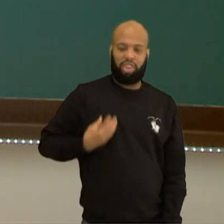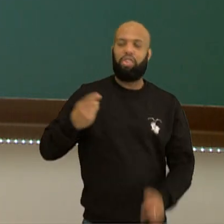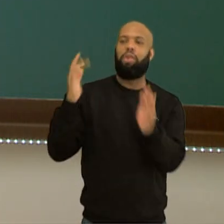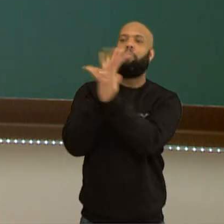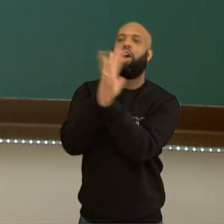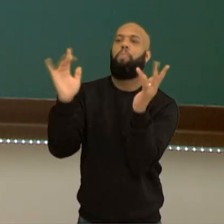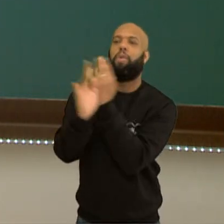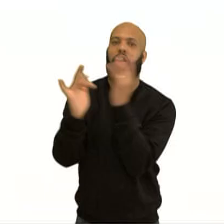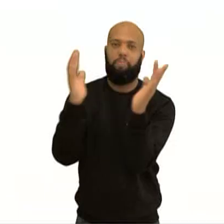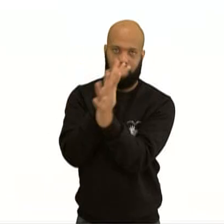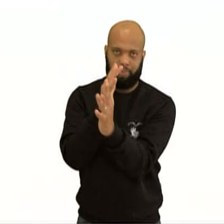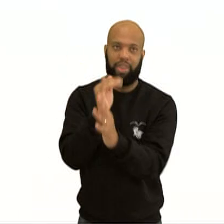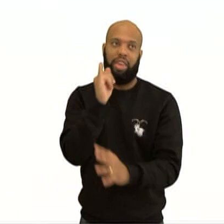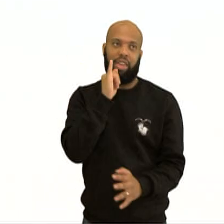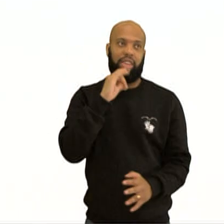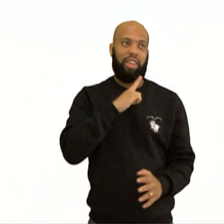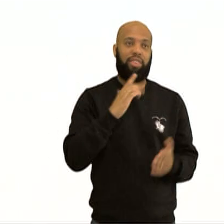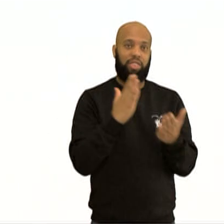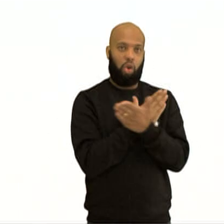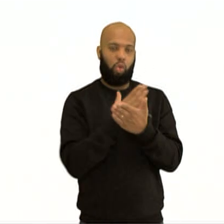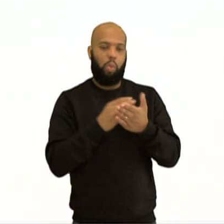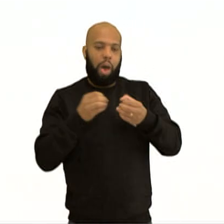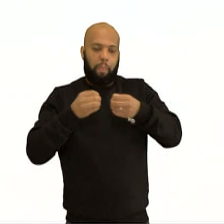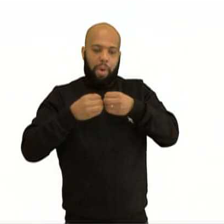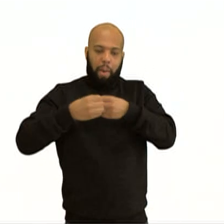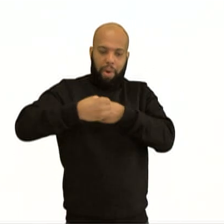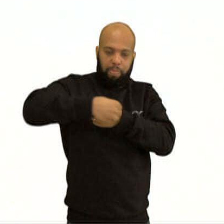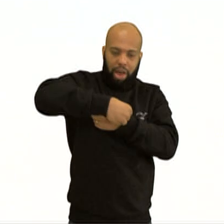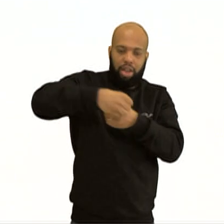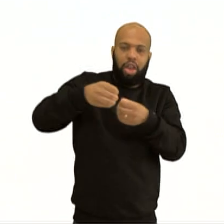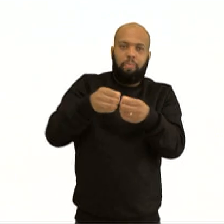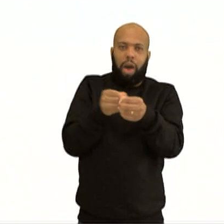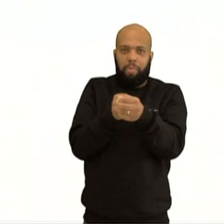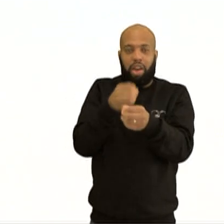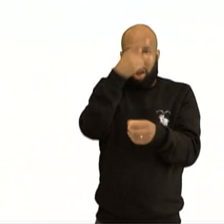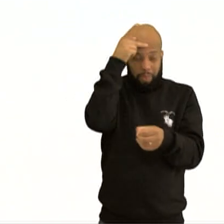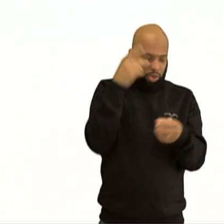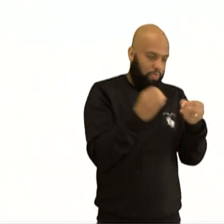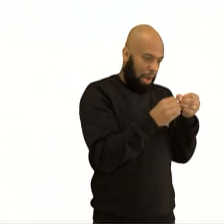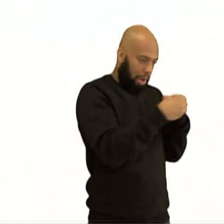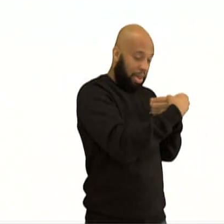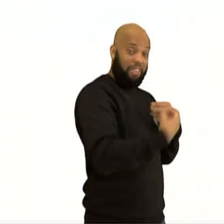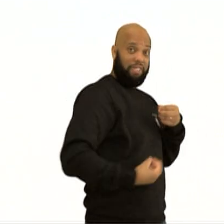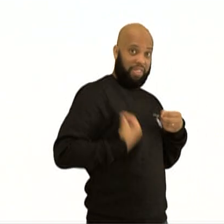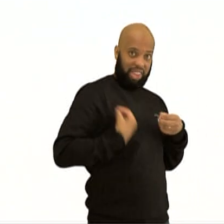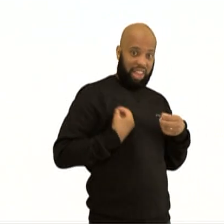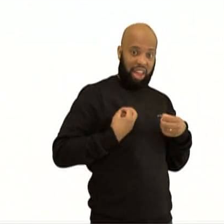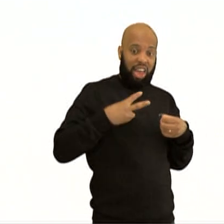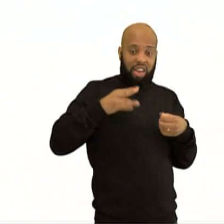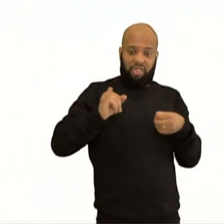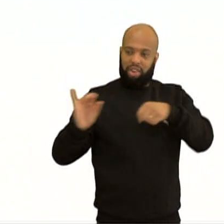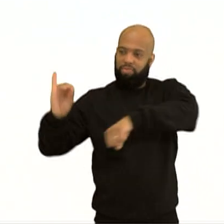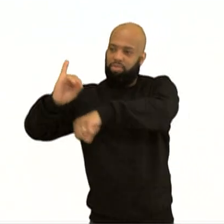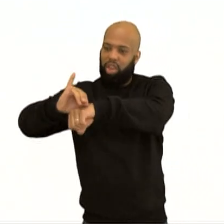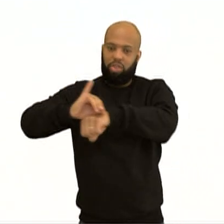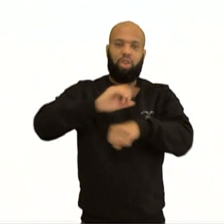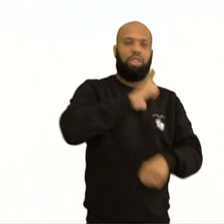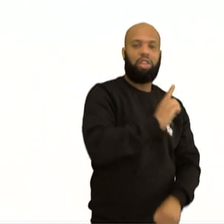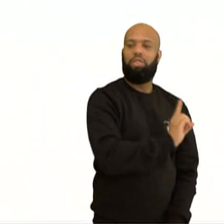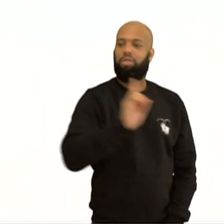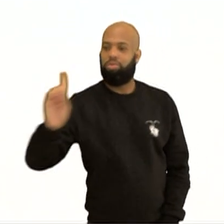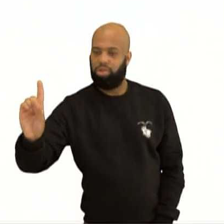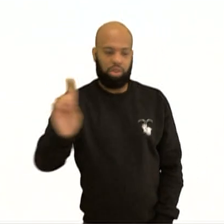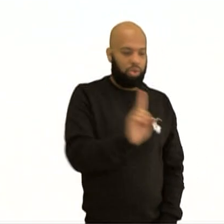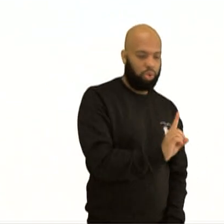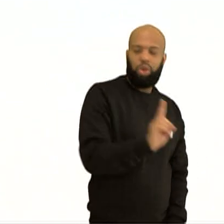bem como funciona. As regiões metropolitanas e as pessoas se deslocando dessas áreas para trabalhar na metrópole,